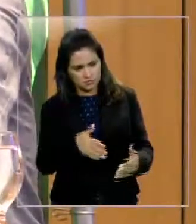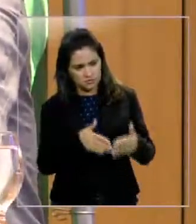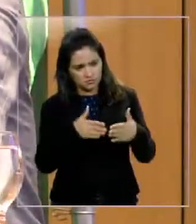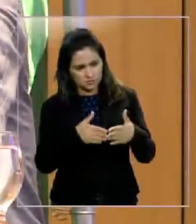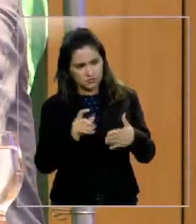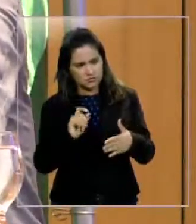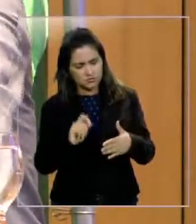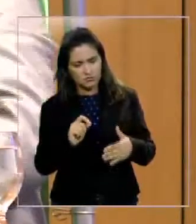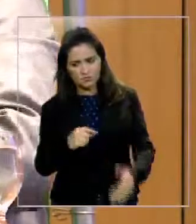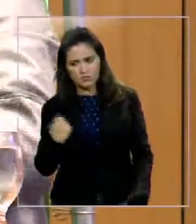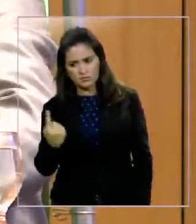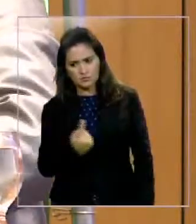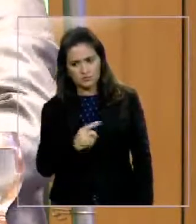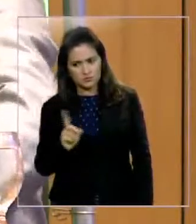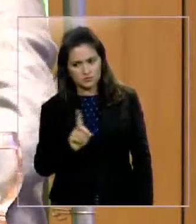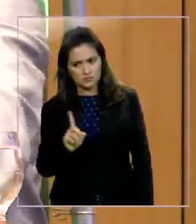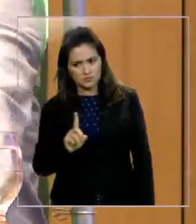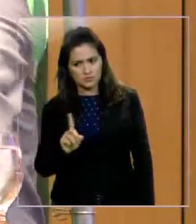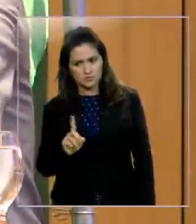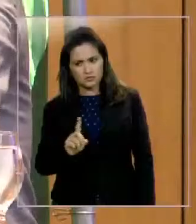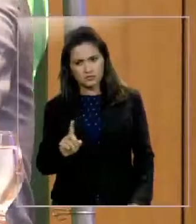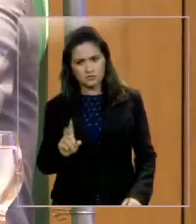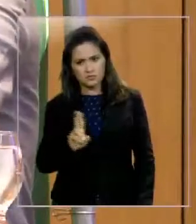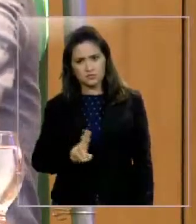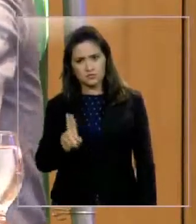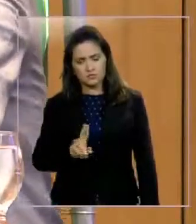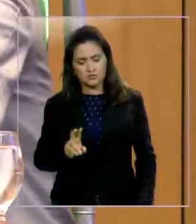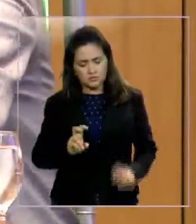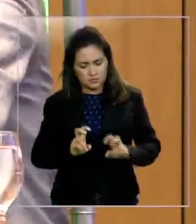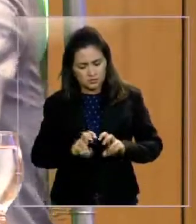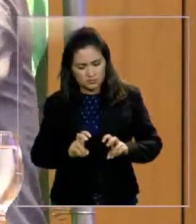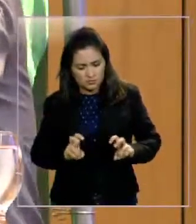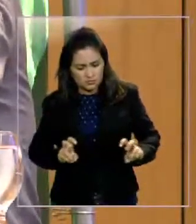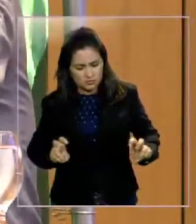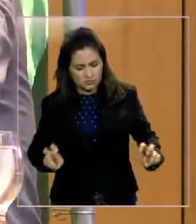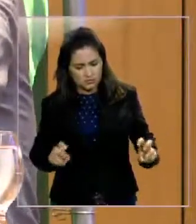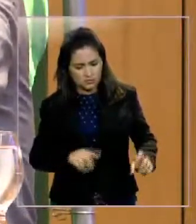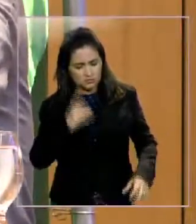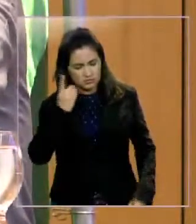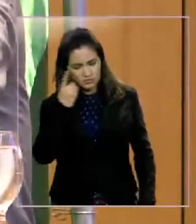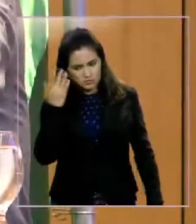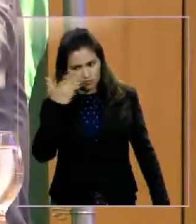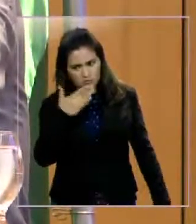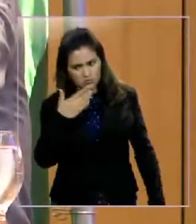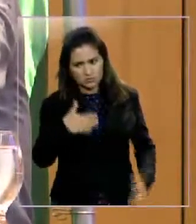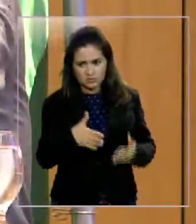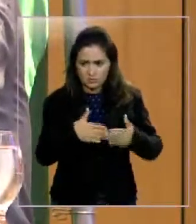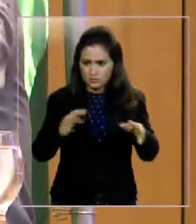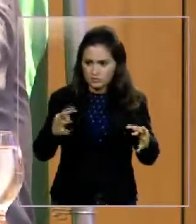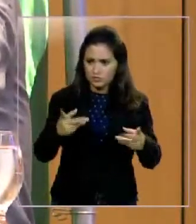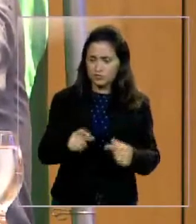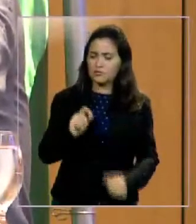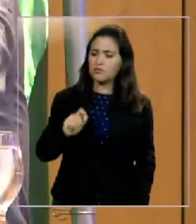não utilizássemos a composição da mesa de imediato com as autoridades presentes. Pedi a todos que pudessem ter um pouco mais